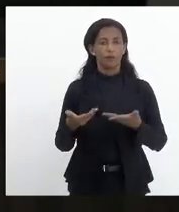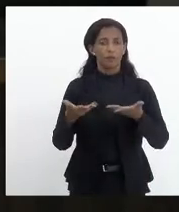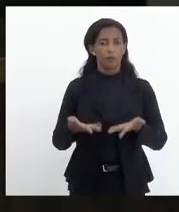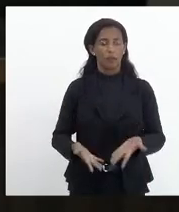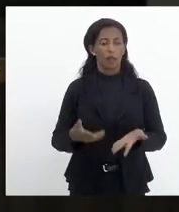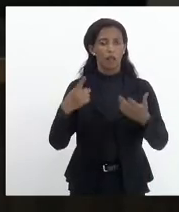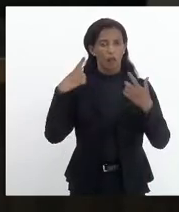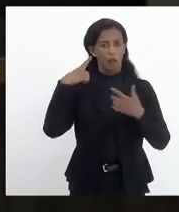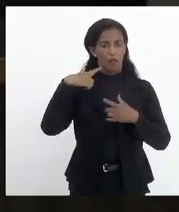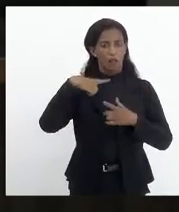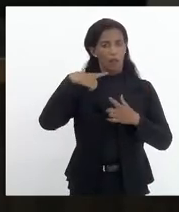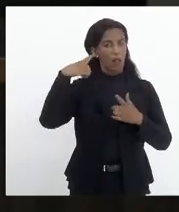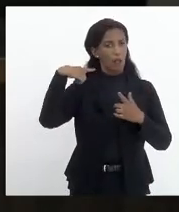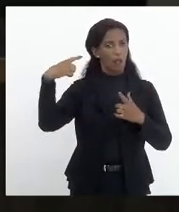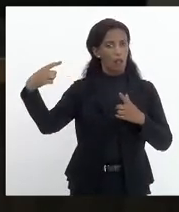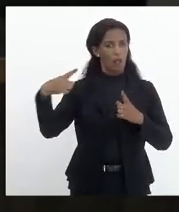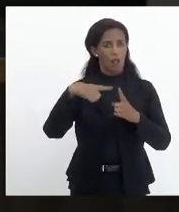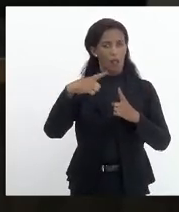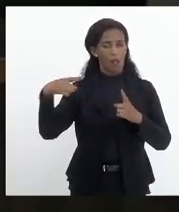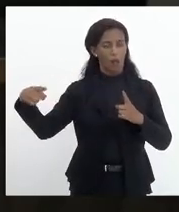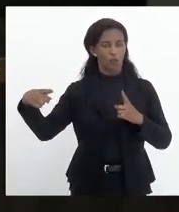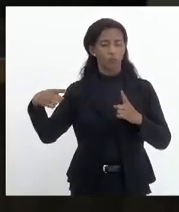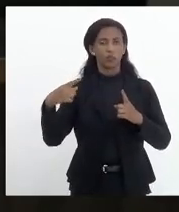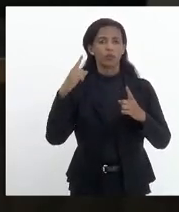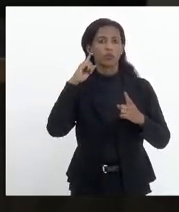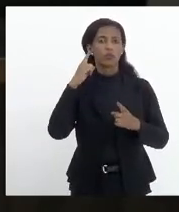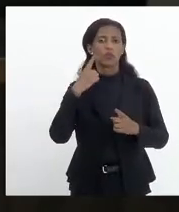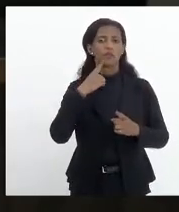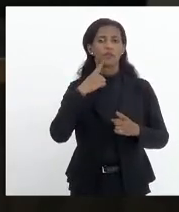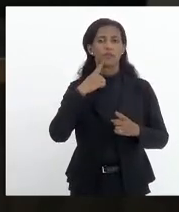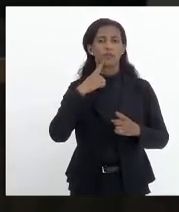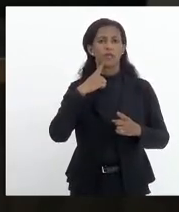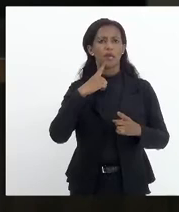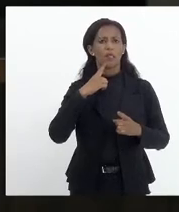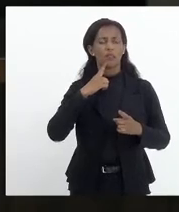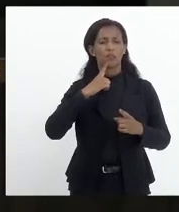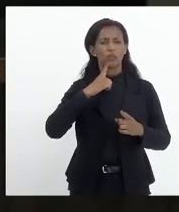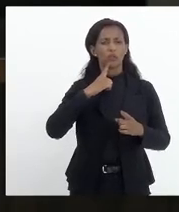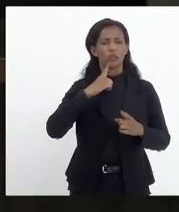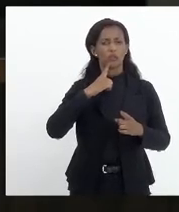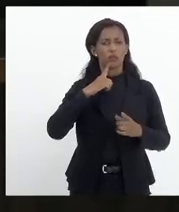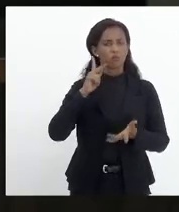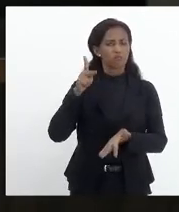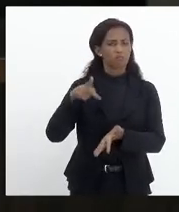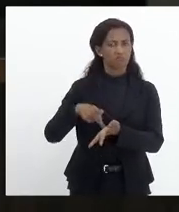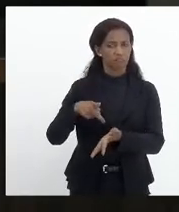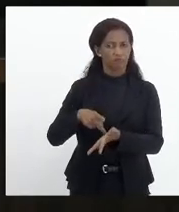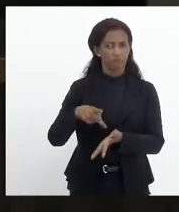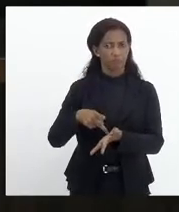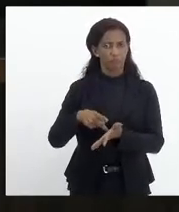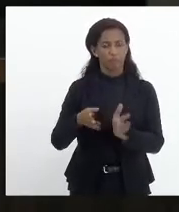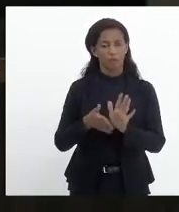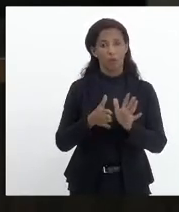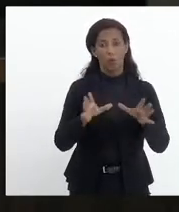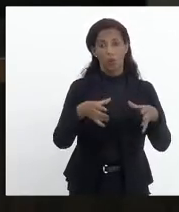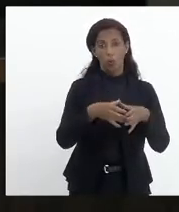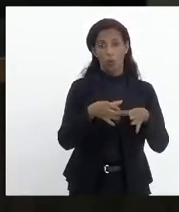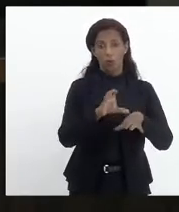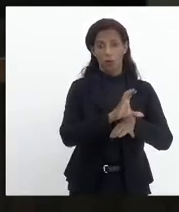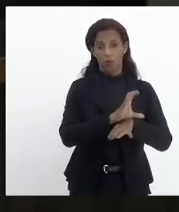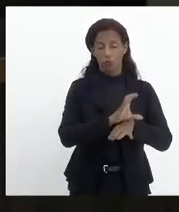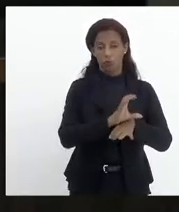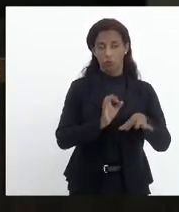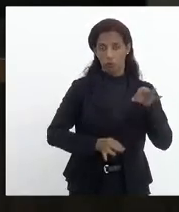laudo médico pericial que atesta deficiências irreversíveis. Pareceres da Comissão de Constituição e Justiça pela